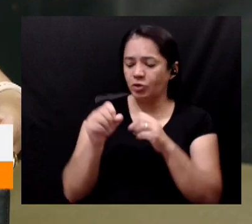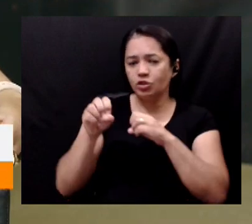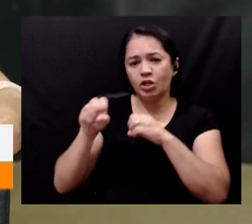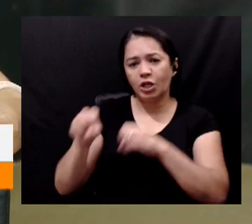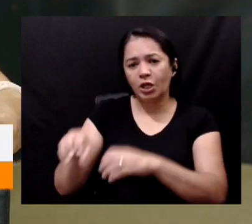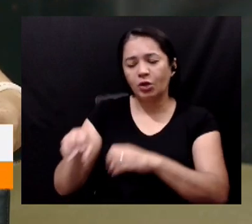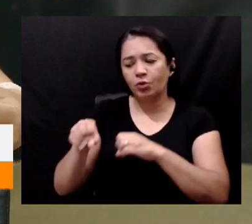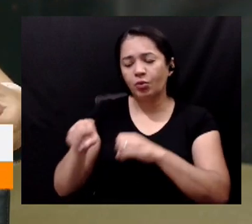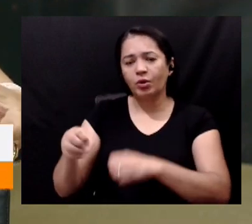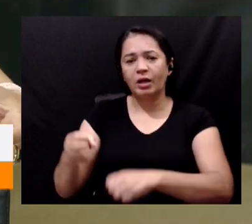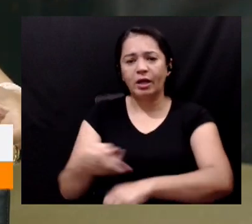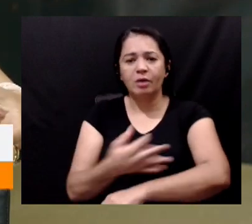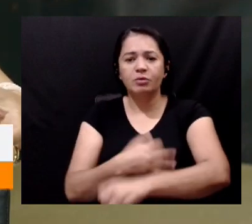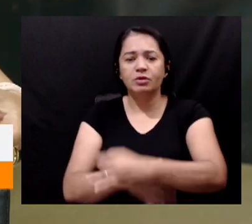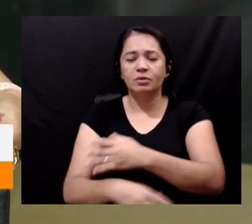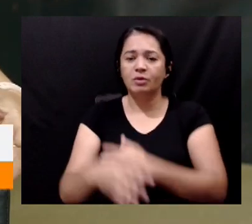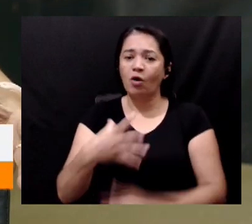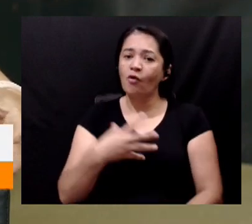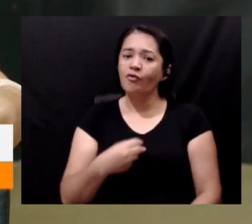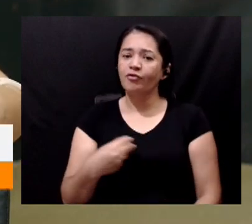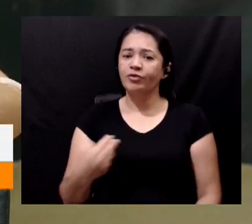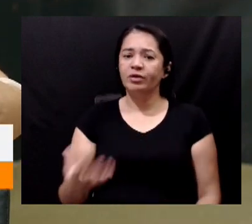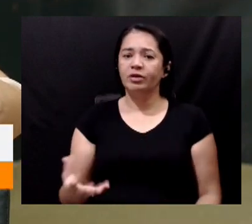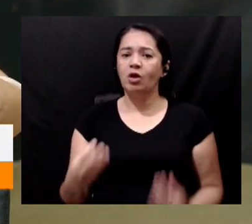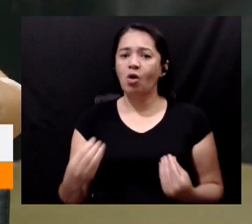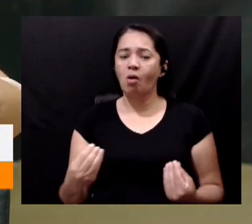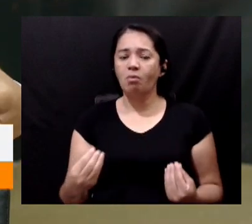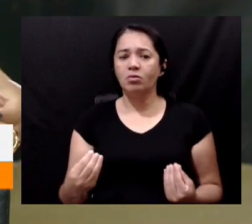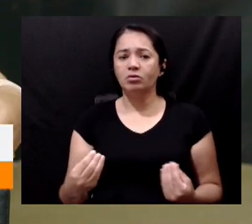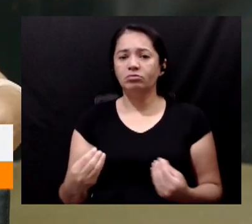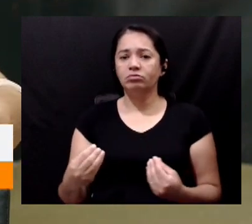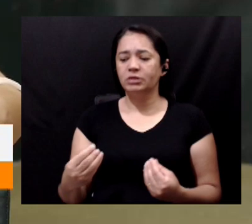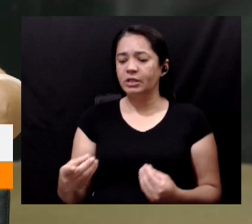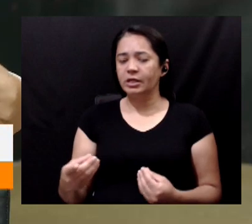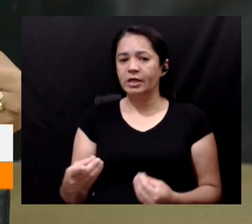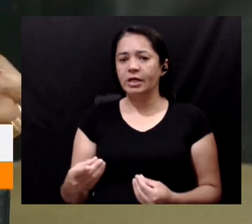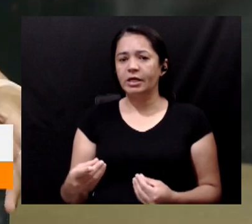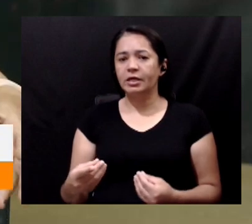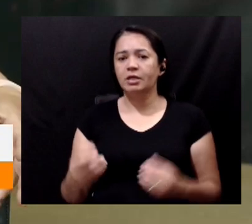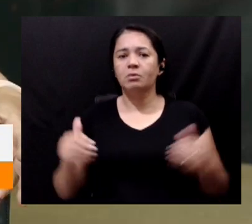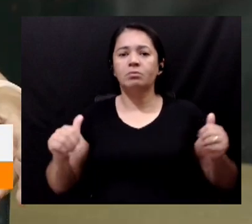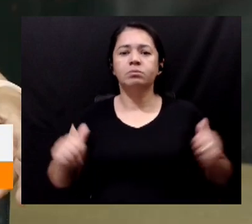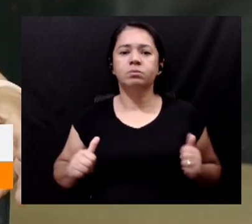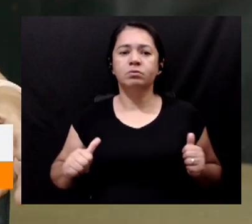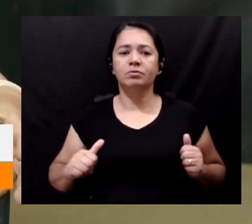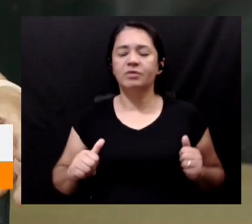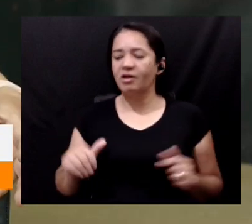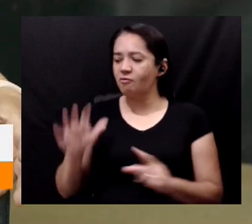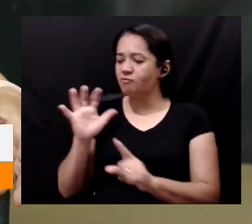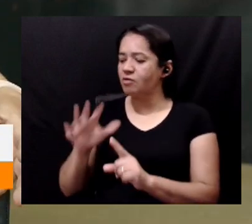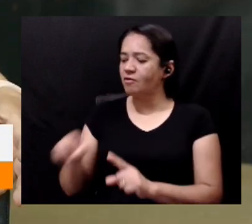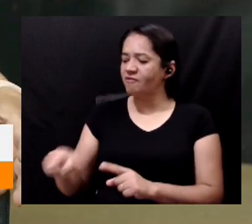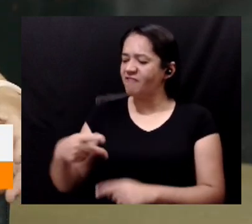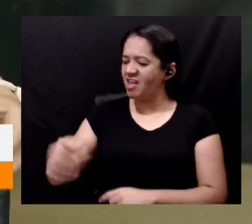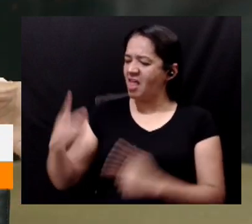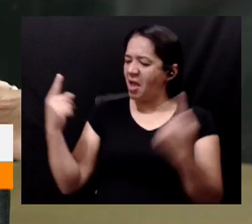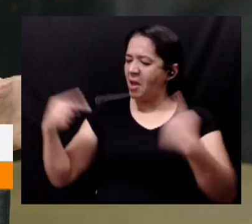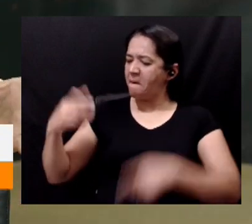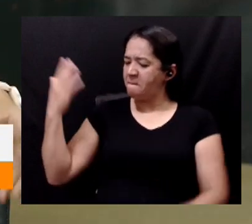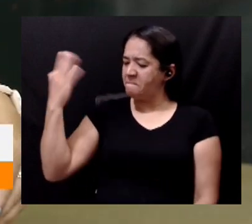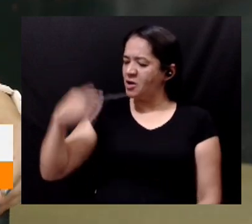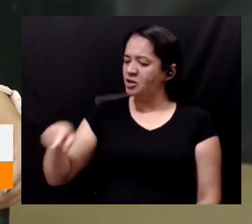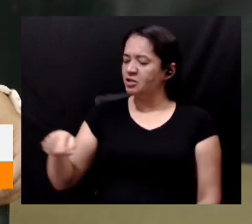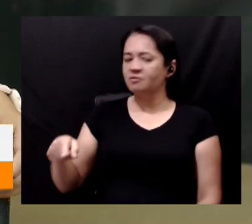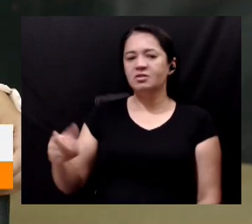né, essas pressões, né, de poxa vida, vai lá, faz um desafio, mostra que você é o cara, né? Vai